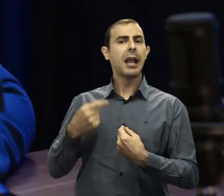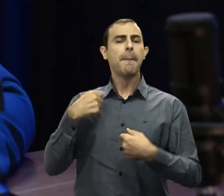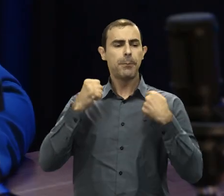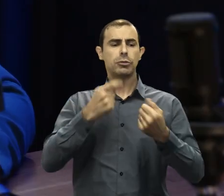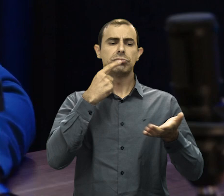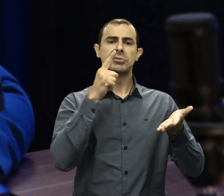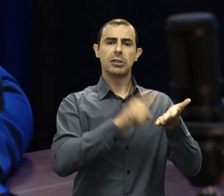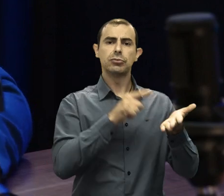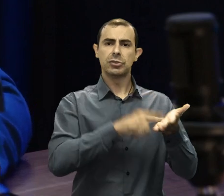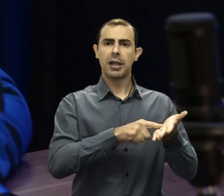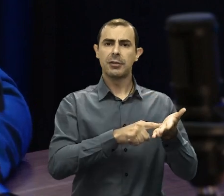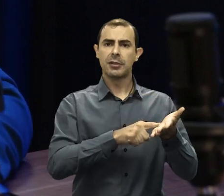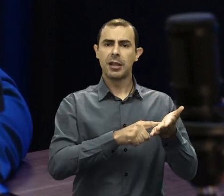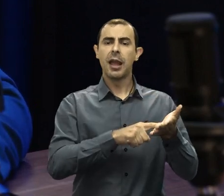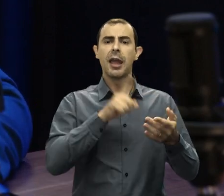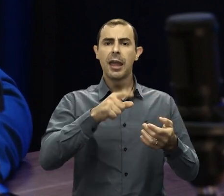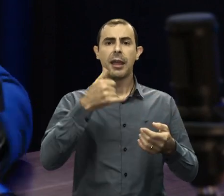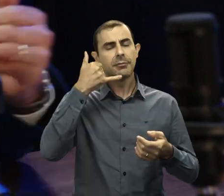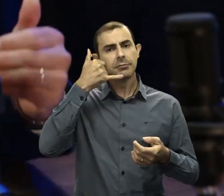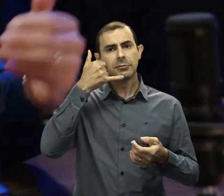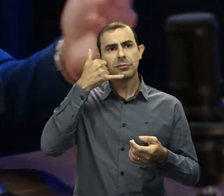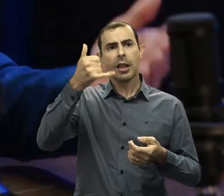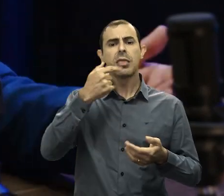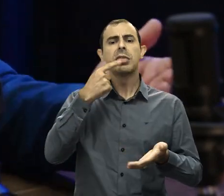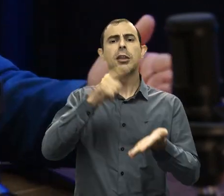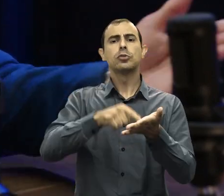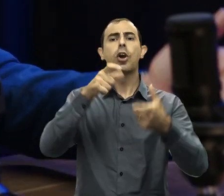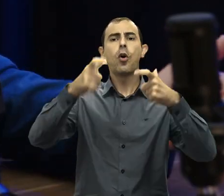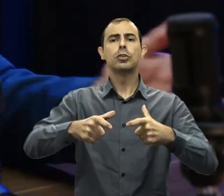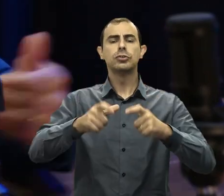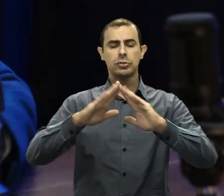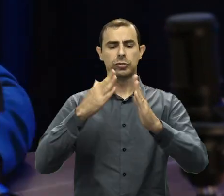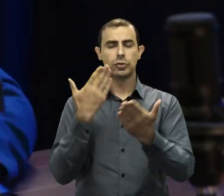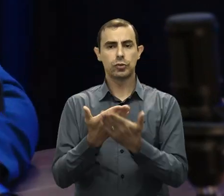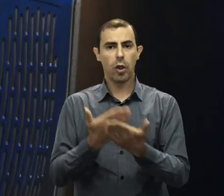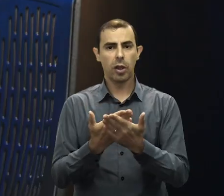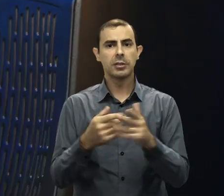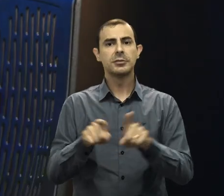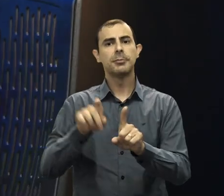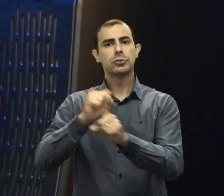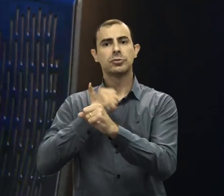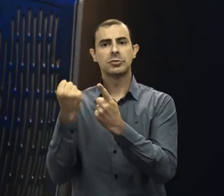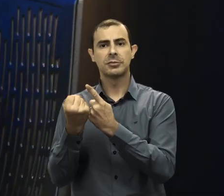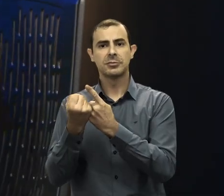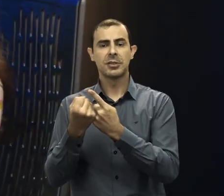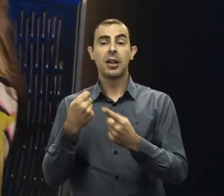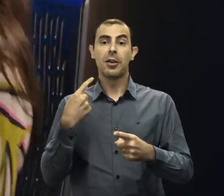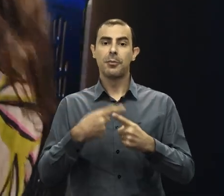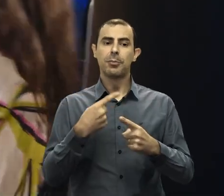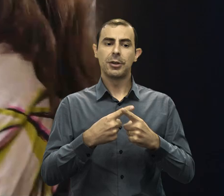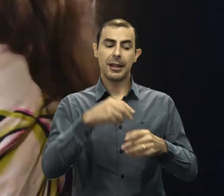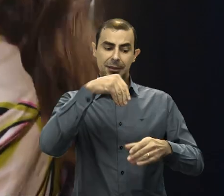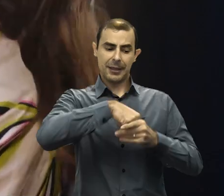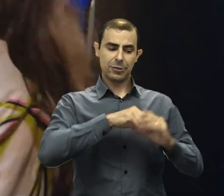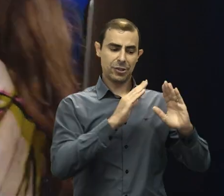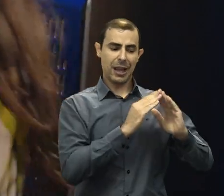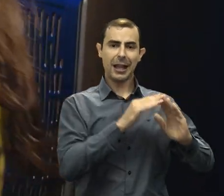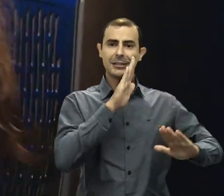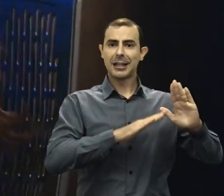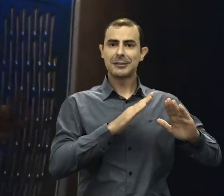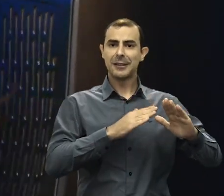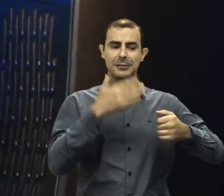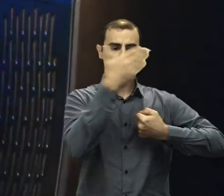e um dos canais de comunicação é a família. É a família não, é a escola e a sociedade. Porque às vezes ela não está protegida onde ela deveria